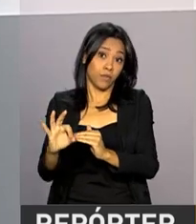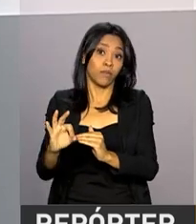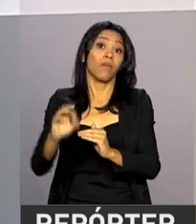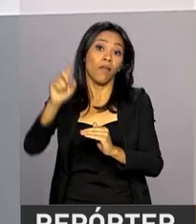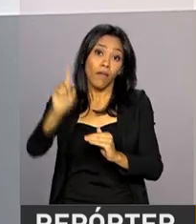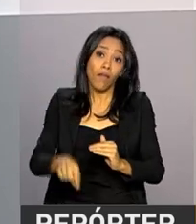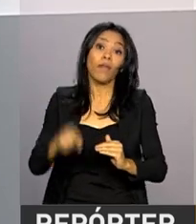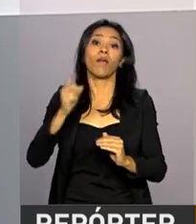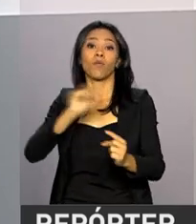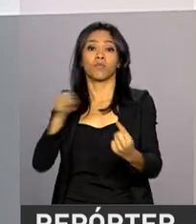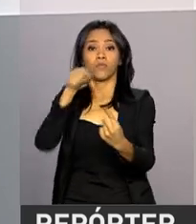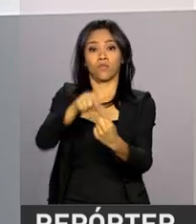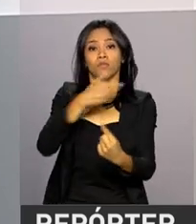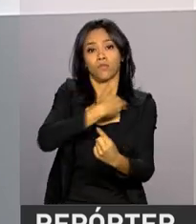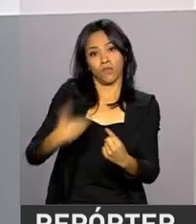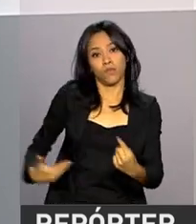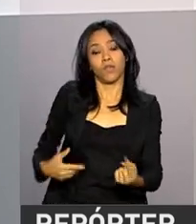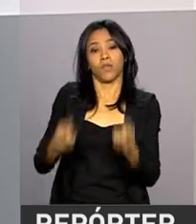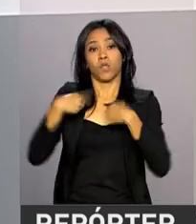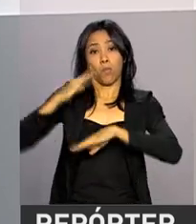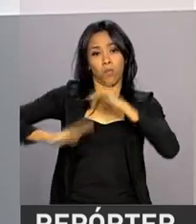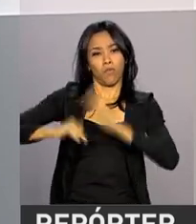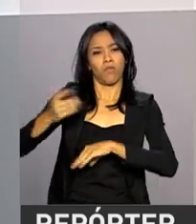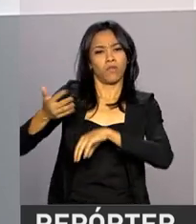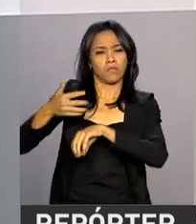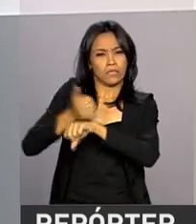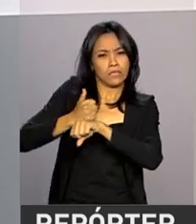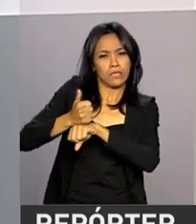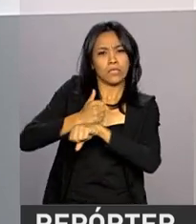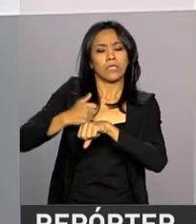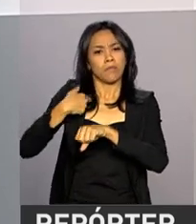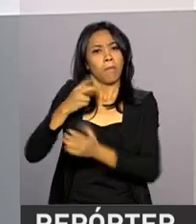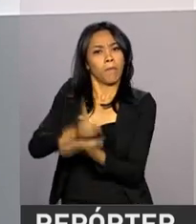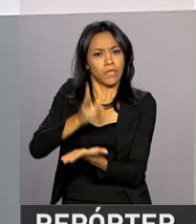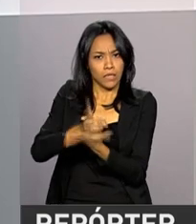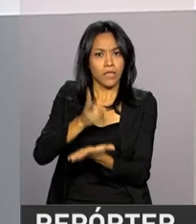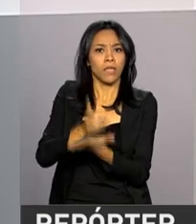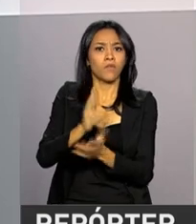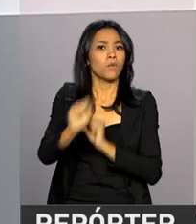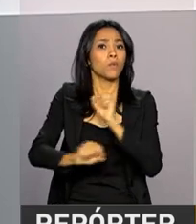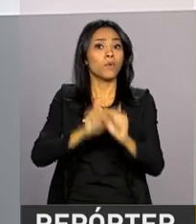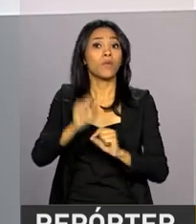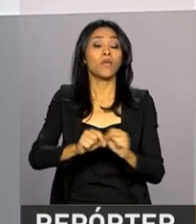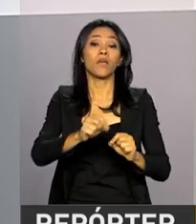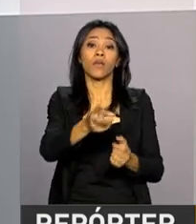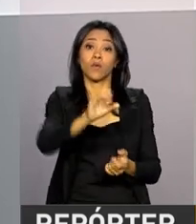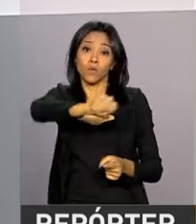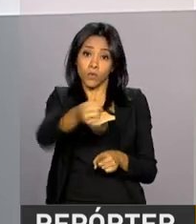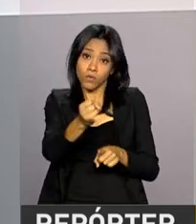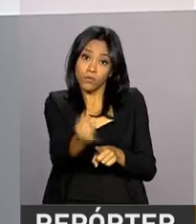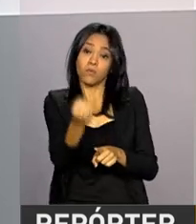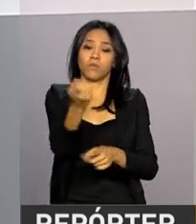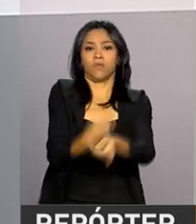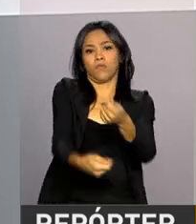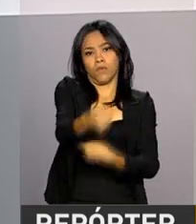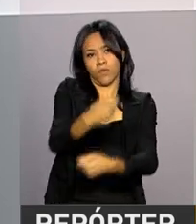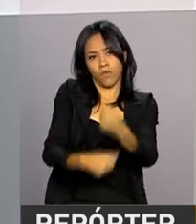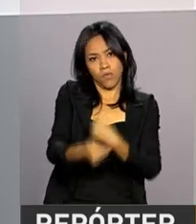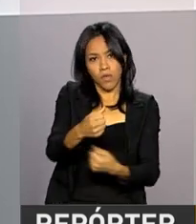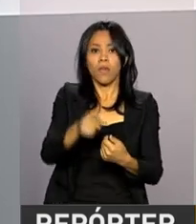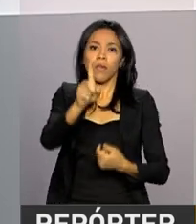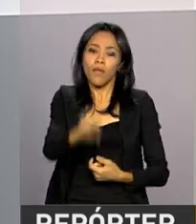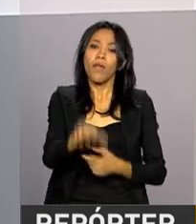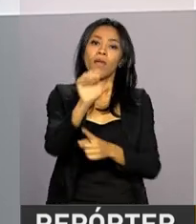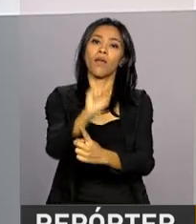que é o piso da meta. Analistas e investidores mantiveram a estimativa para a taxa básica de juros da economia, a